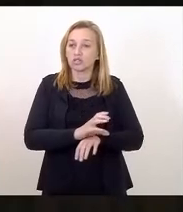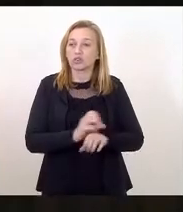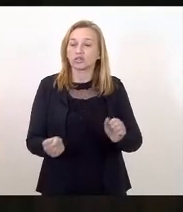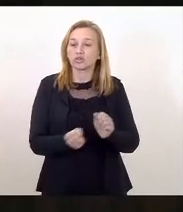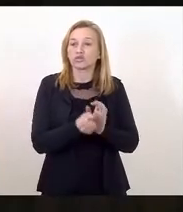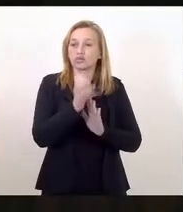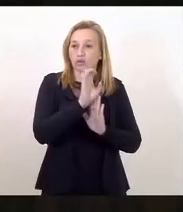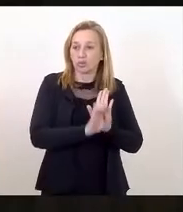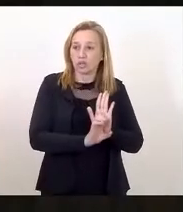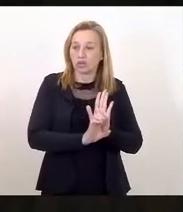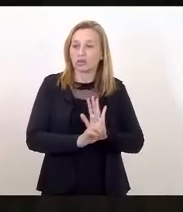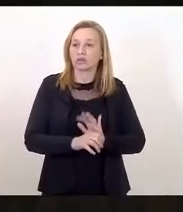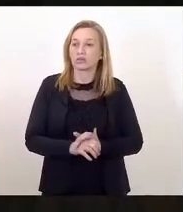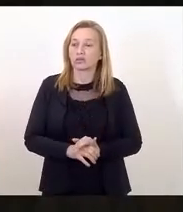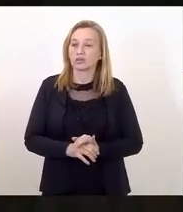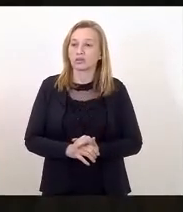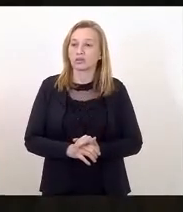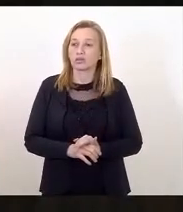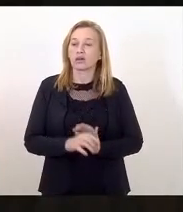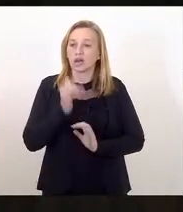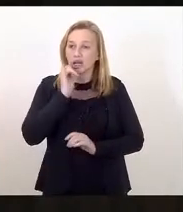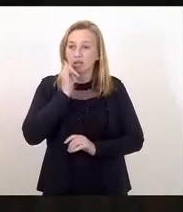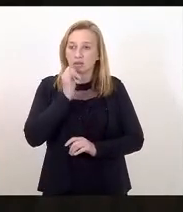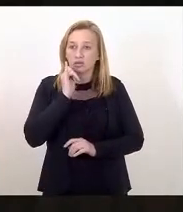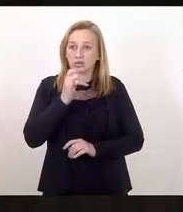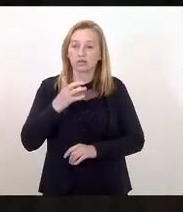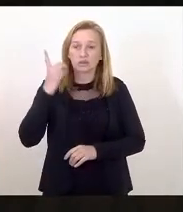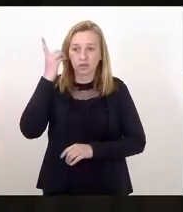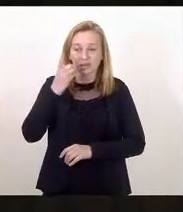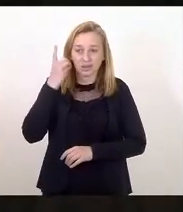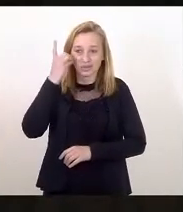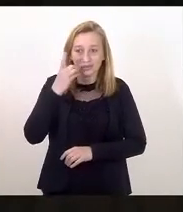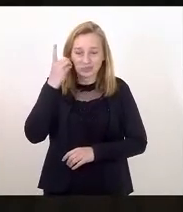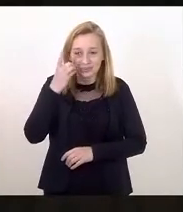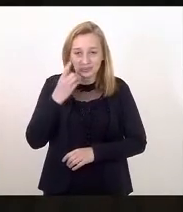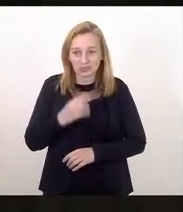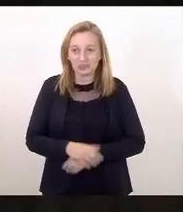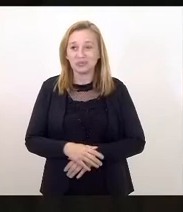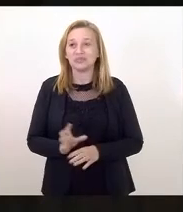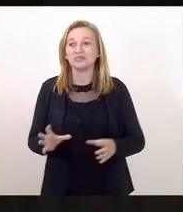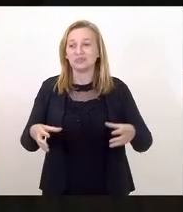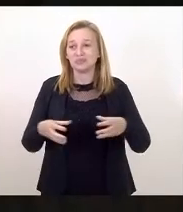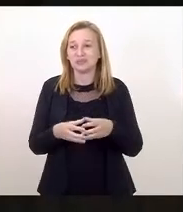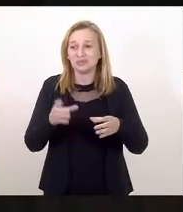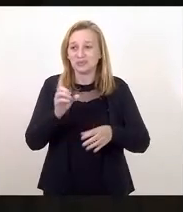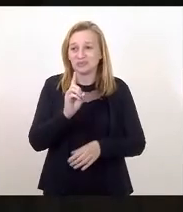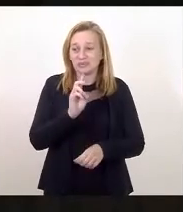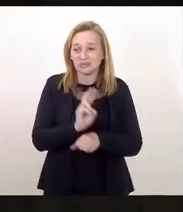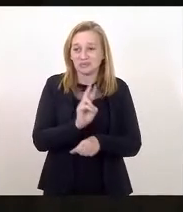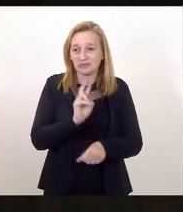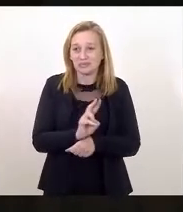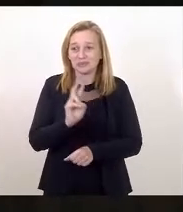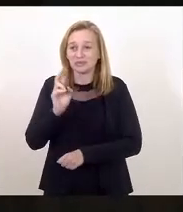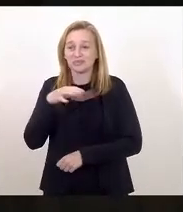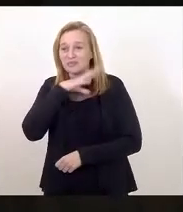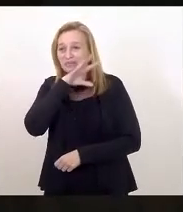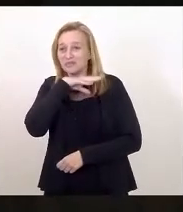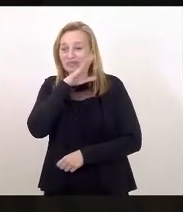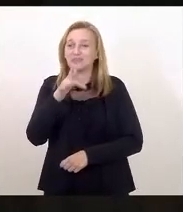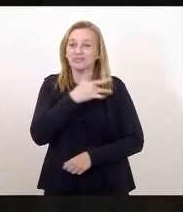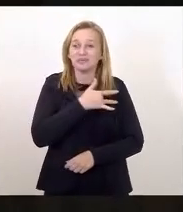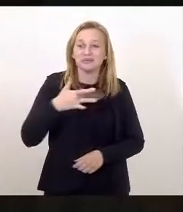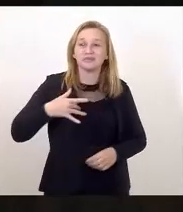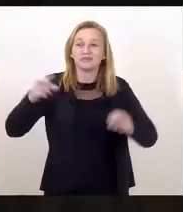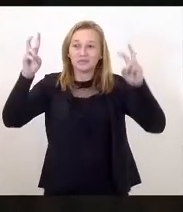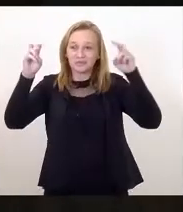com Emenda. Relatou o deputado Carlos Mim. Pendente de parecer das Comissões de Defesa e Proteção dos Animais, de Saúde, de